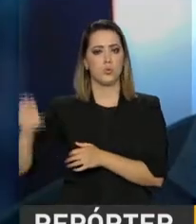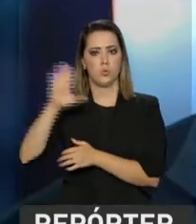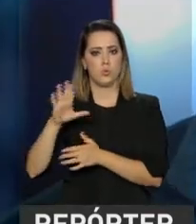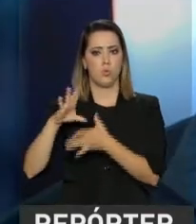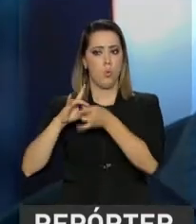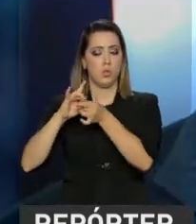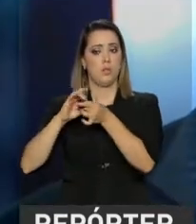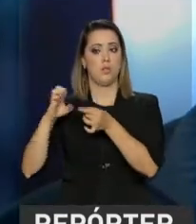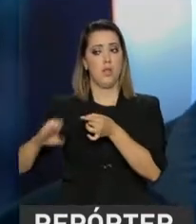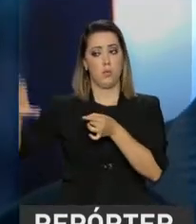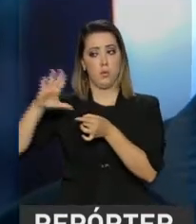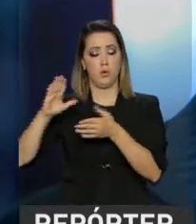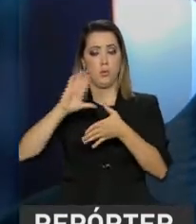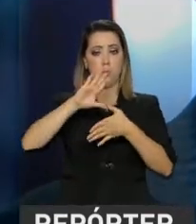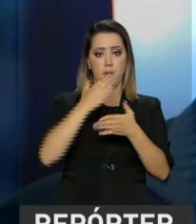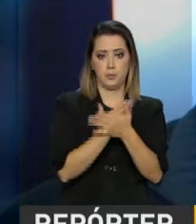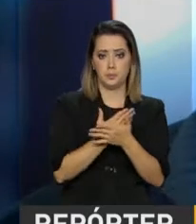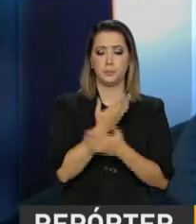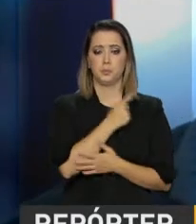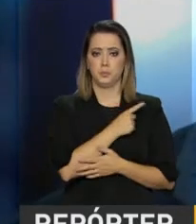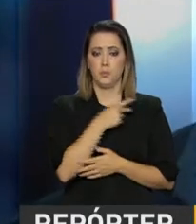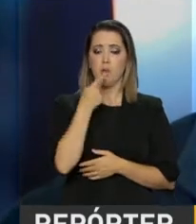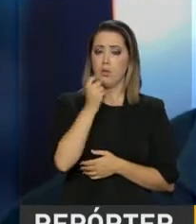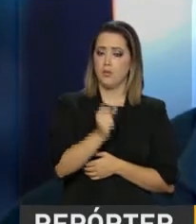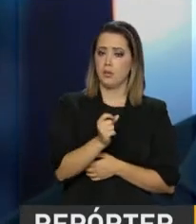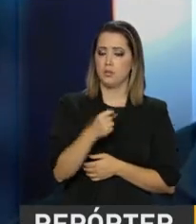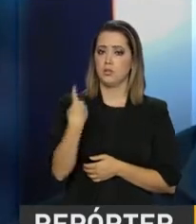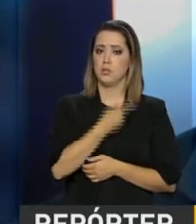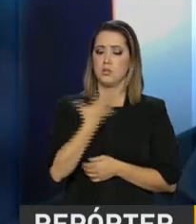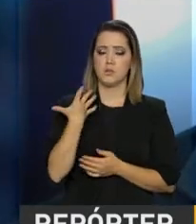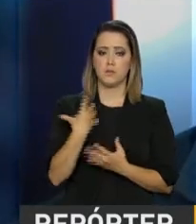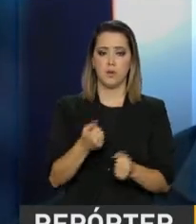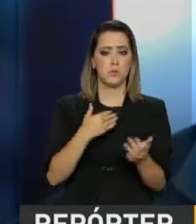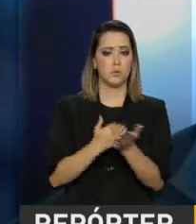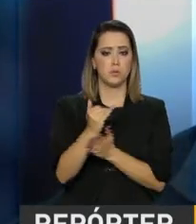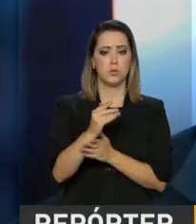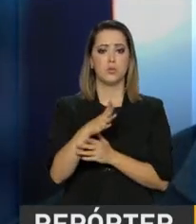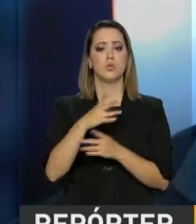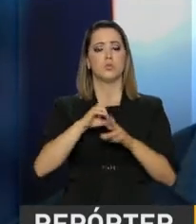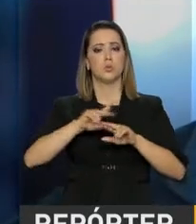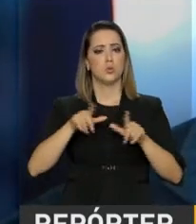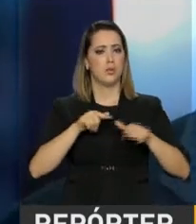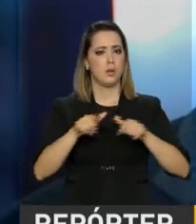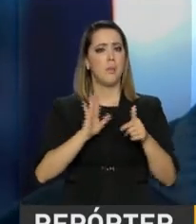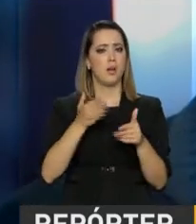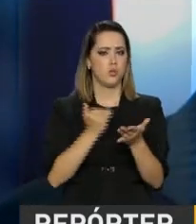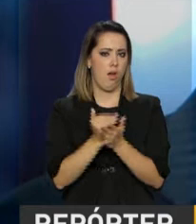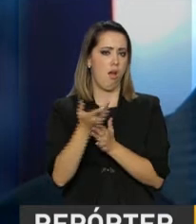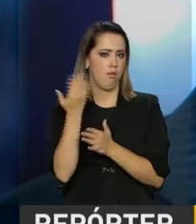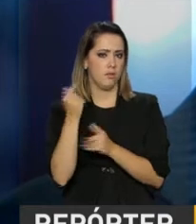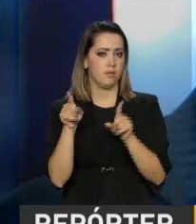retomar ou manter algumas negociações que já estava em curso e vão iniciar alguns trabalhos novos em áreas como